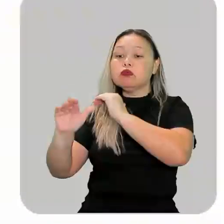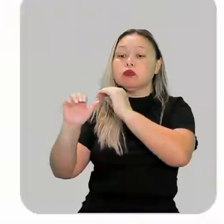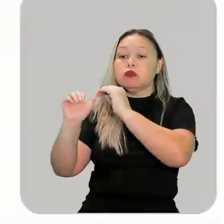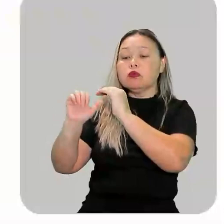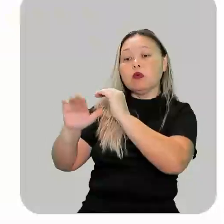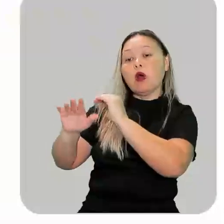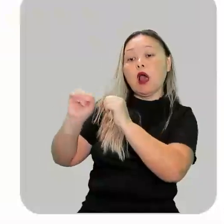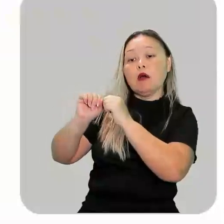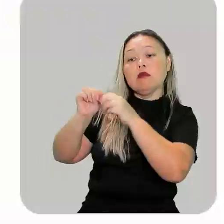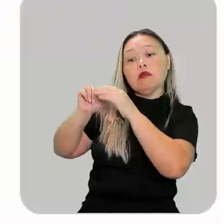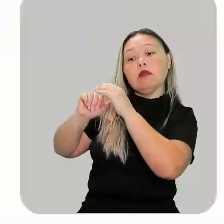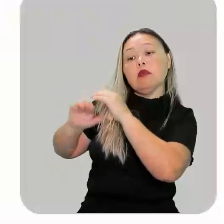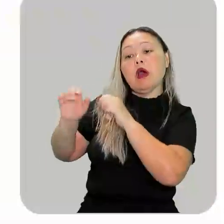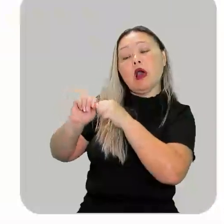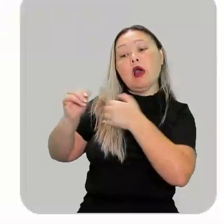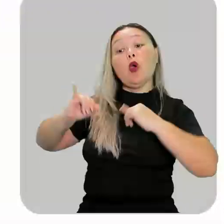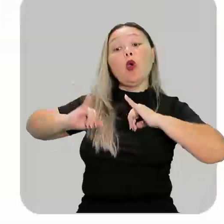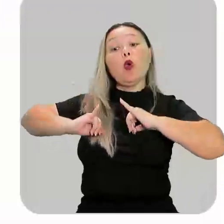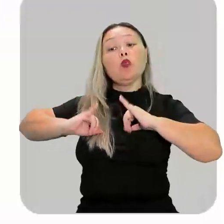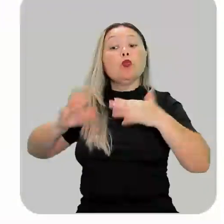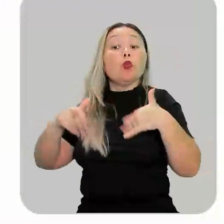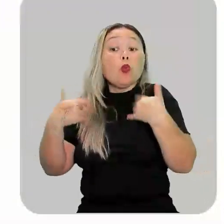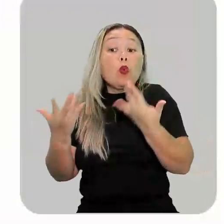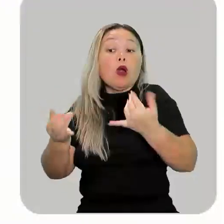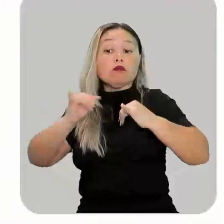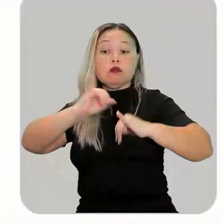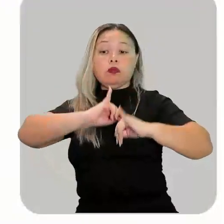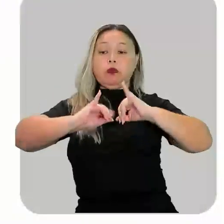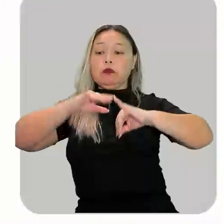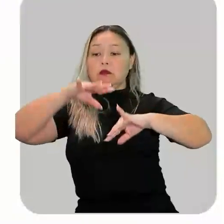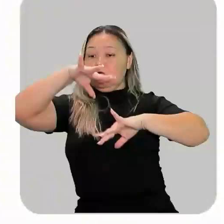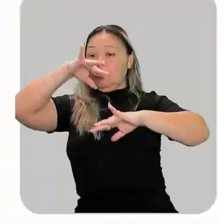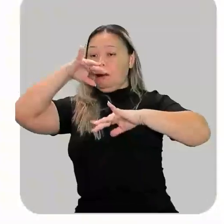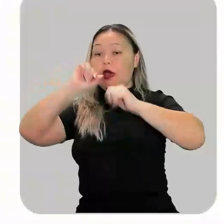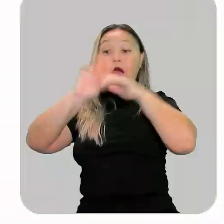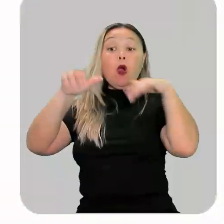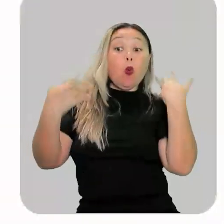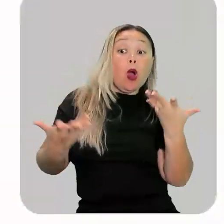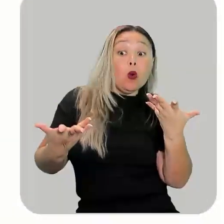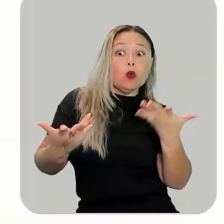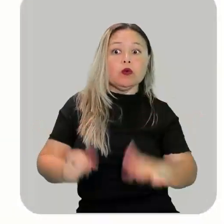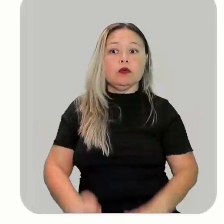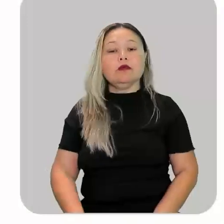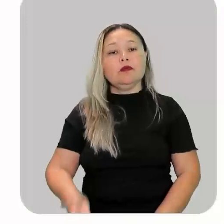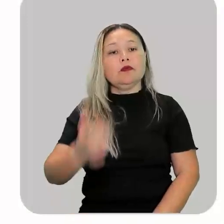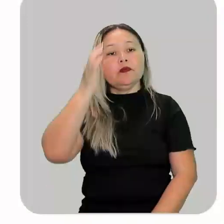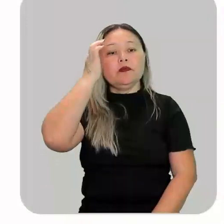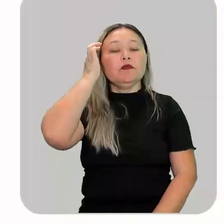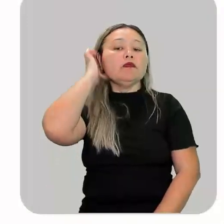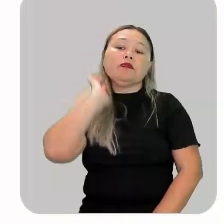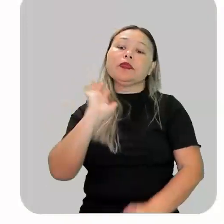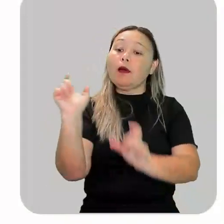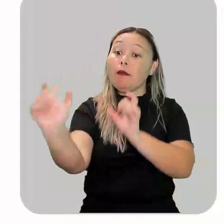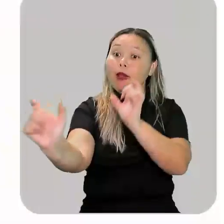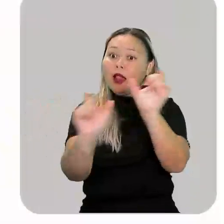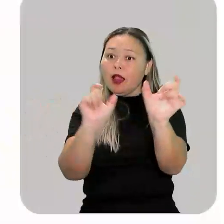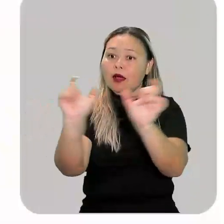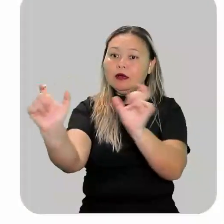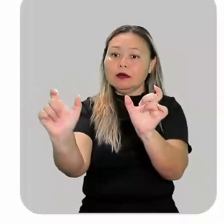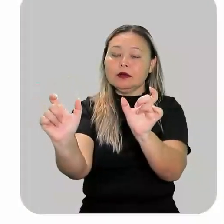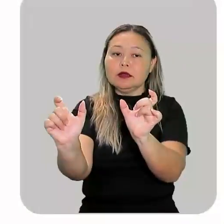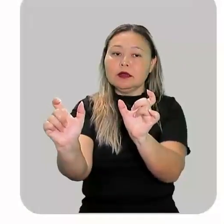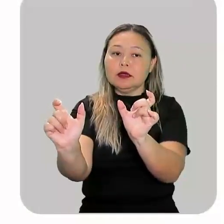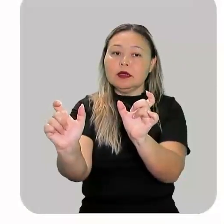no estoque? Ah, então vamos lá, né? Vamos fazer uma análise aí? Vamos lá. Palavra-chave. Olha